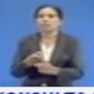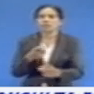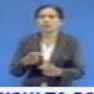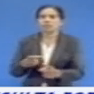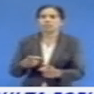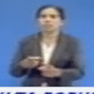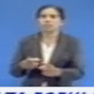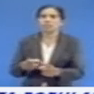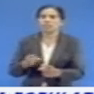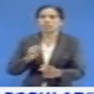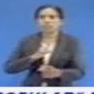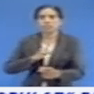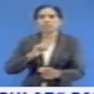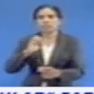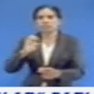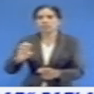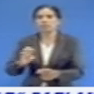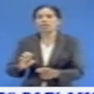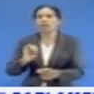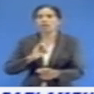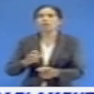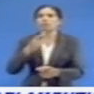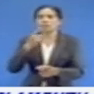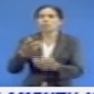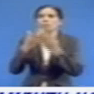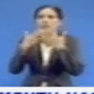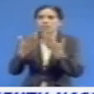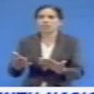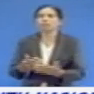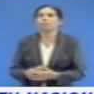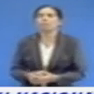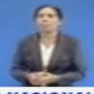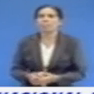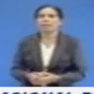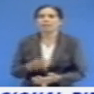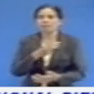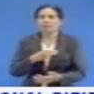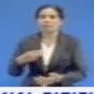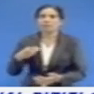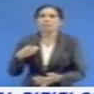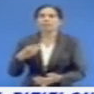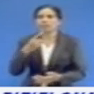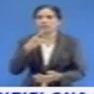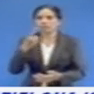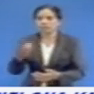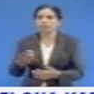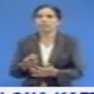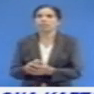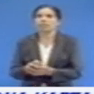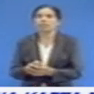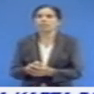nian. Au husu agradece no obrigado barak ba imi. Irmán Alda da Conceição, o Anusi Félix da Conceição,